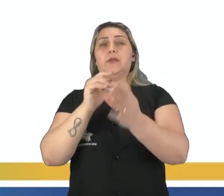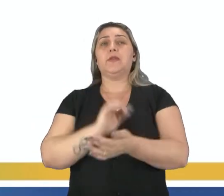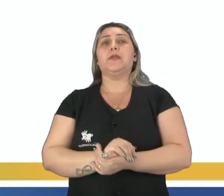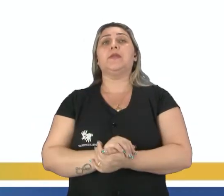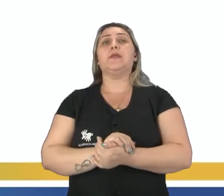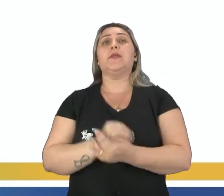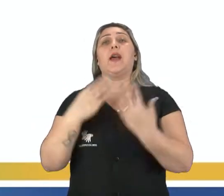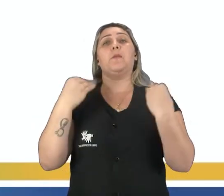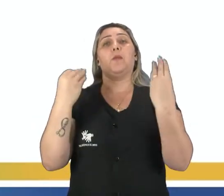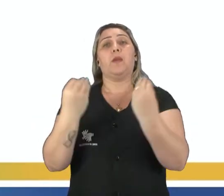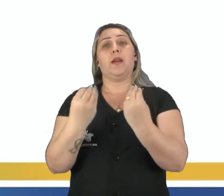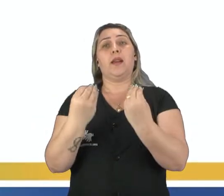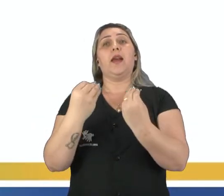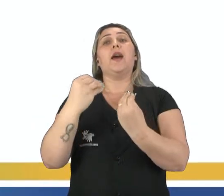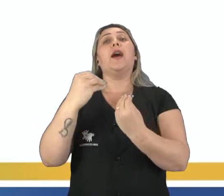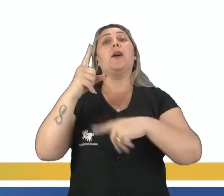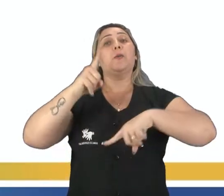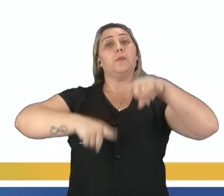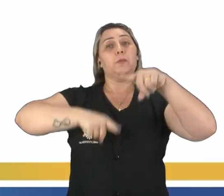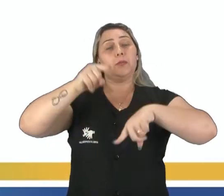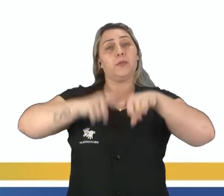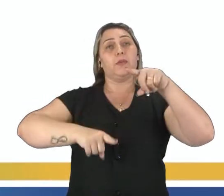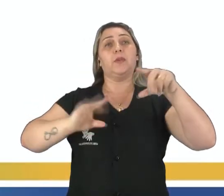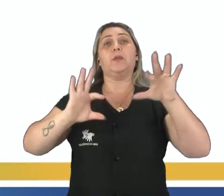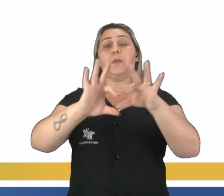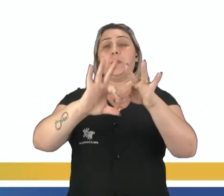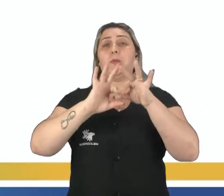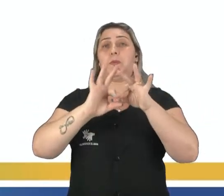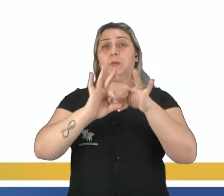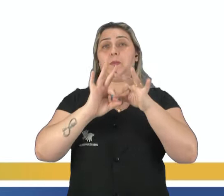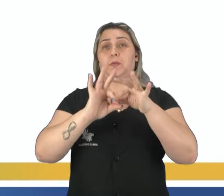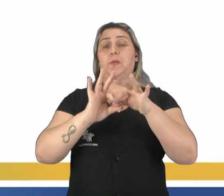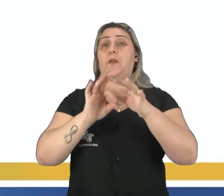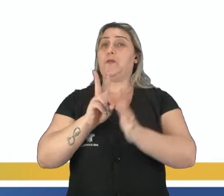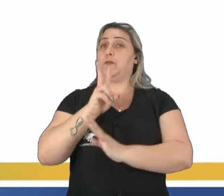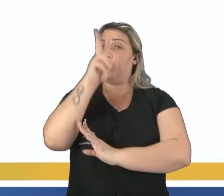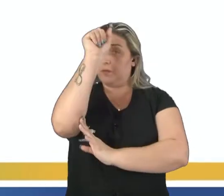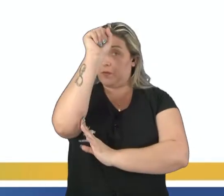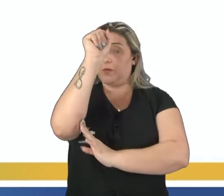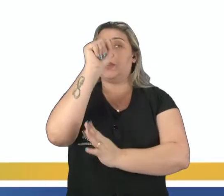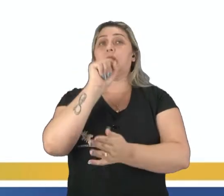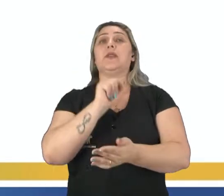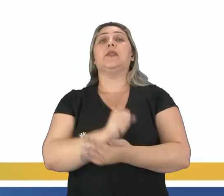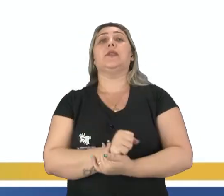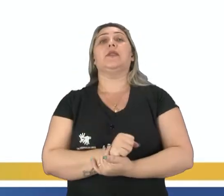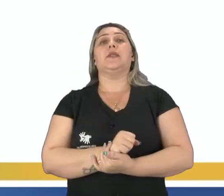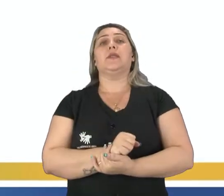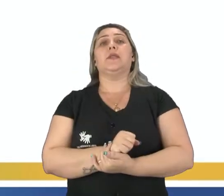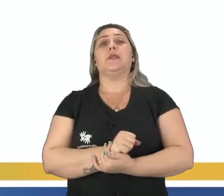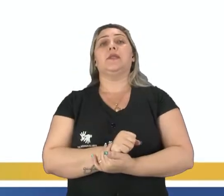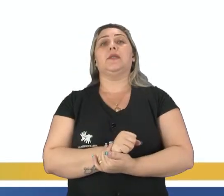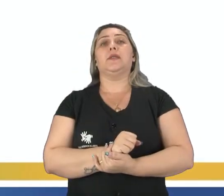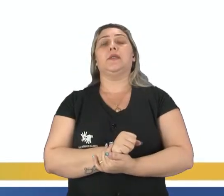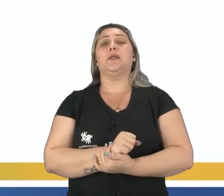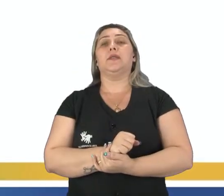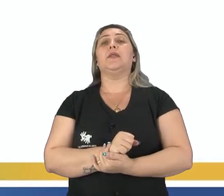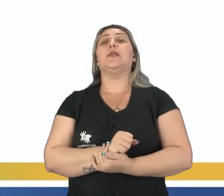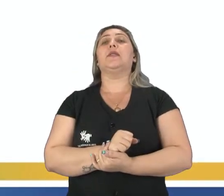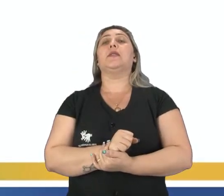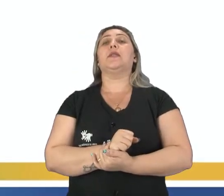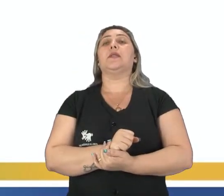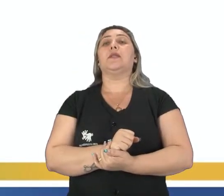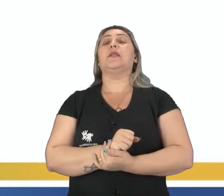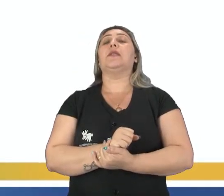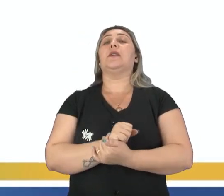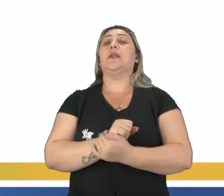seriam as moléculas do corpo, elas estão ligadas entre si através de uma força, essa força que vai manter essa coesão